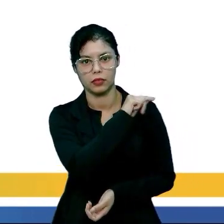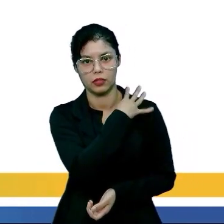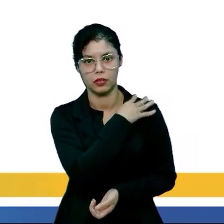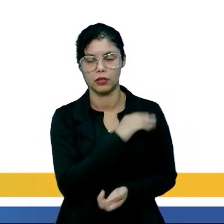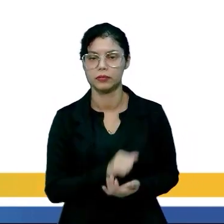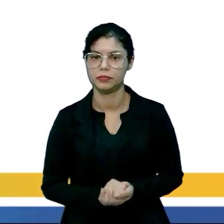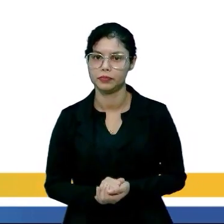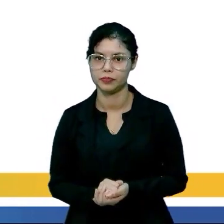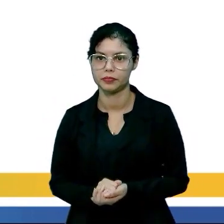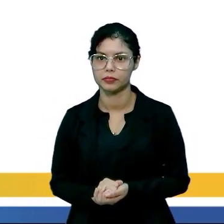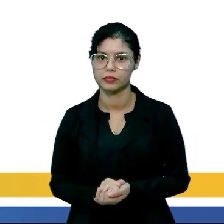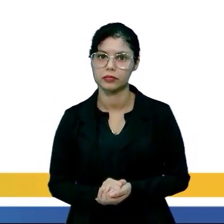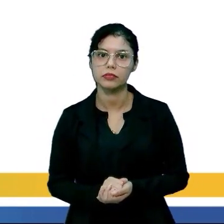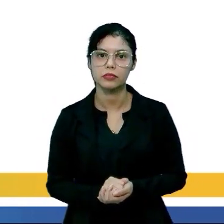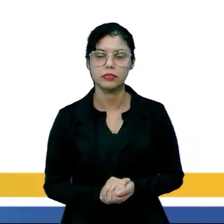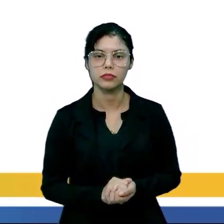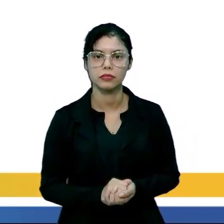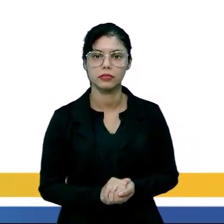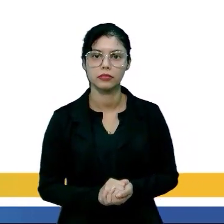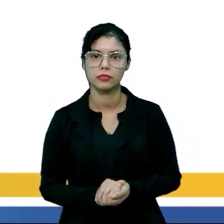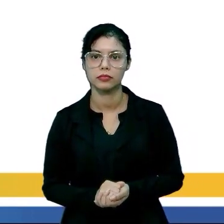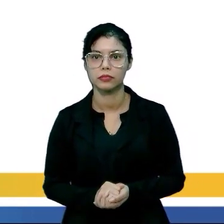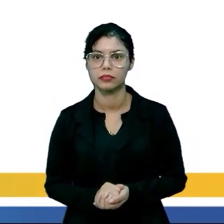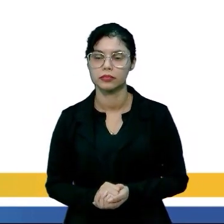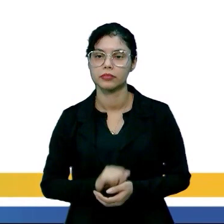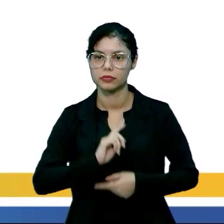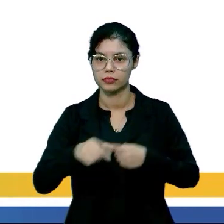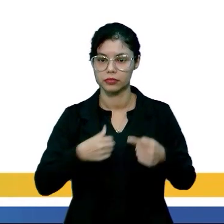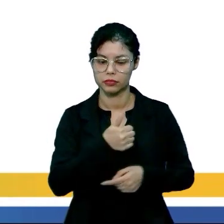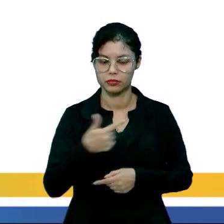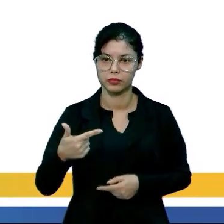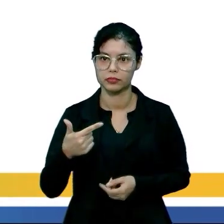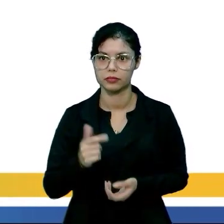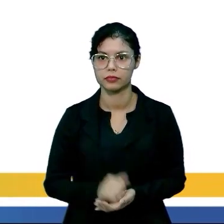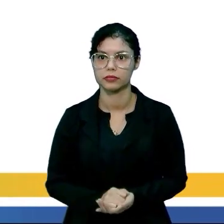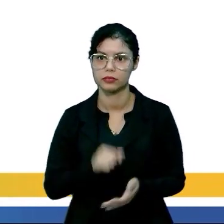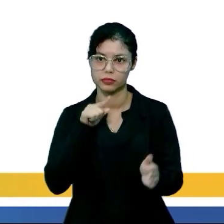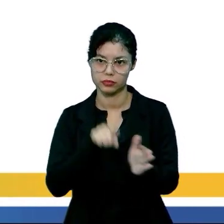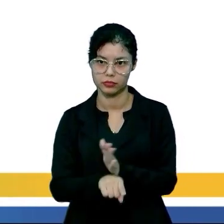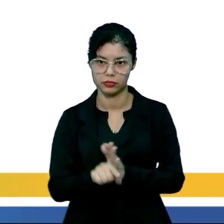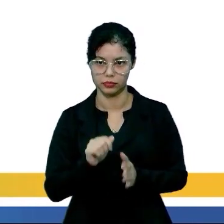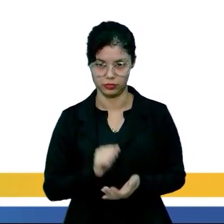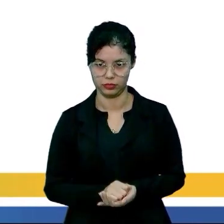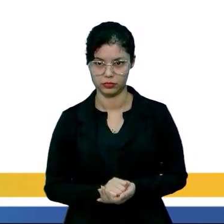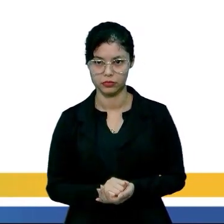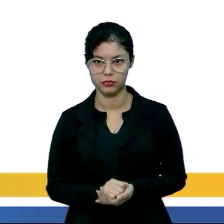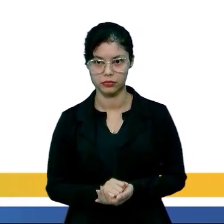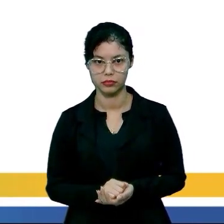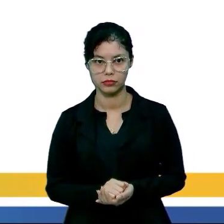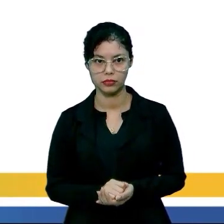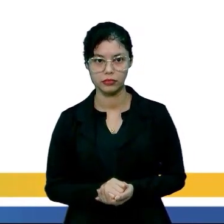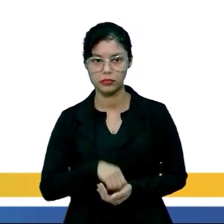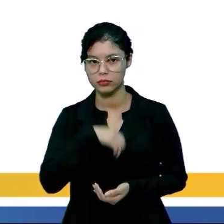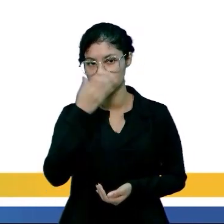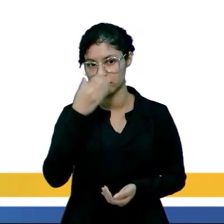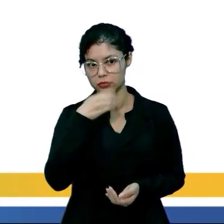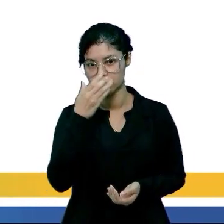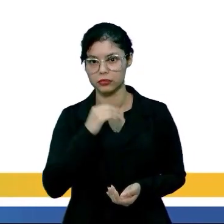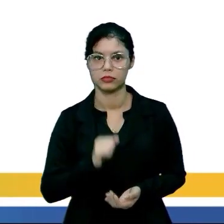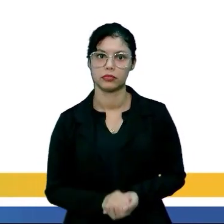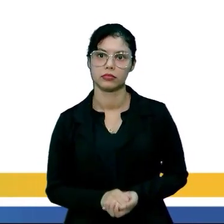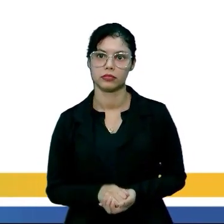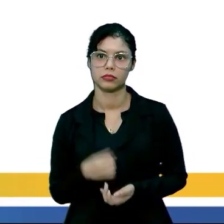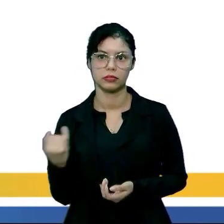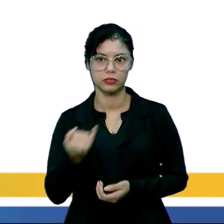do livro que vocês receberam, né, do segundo ano do ensino médio, página 12, da questão. Os frutos